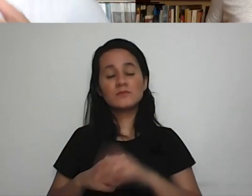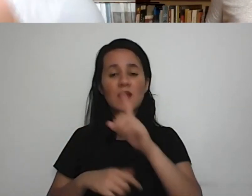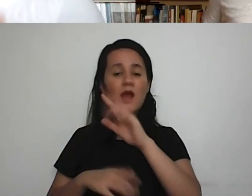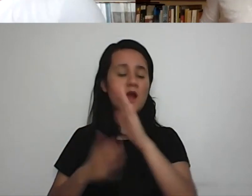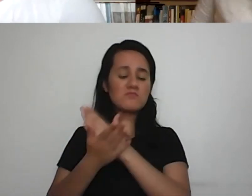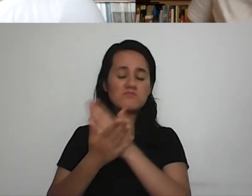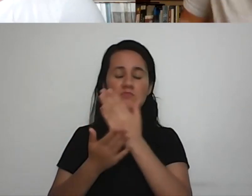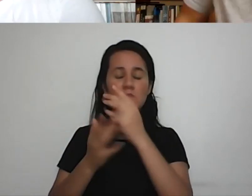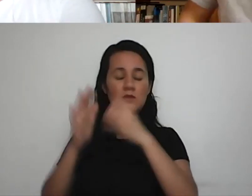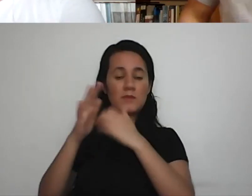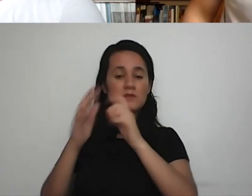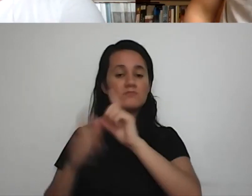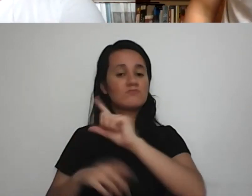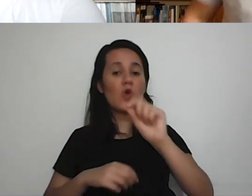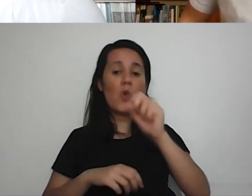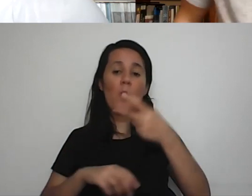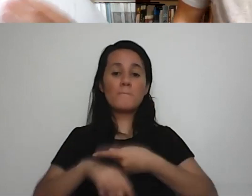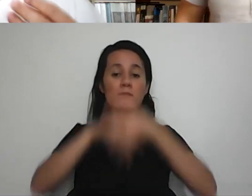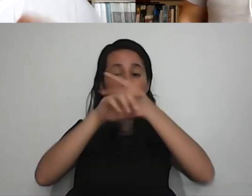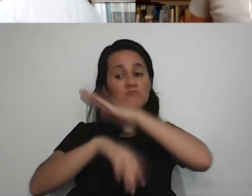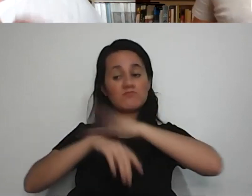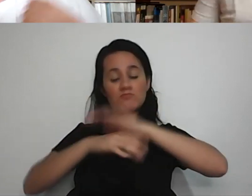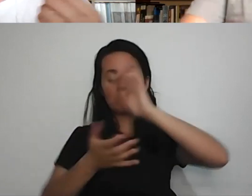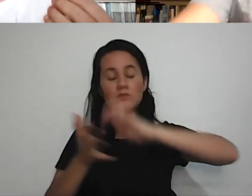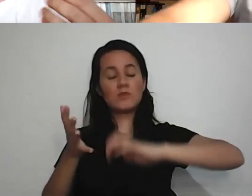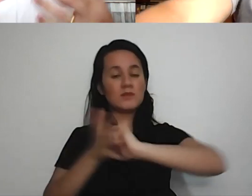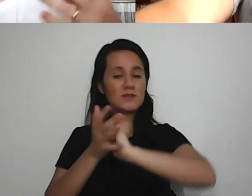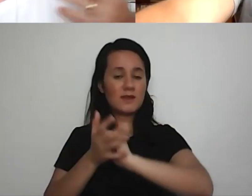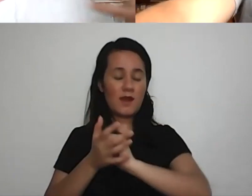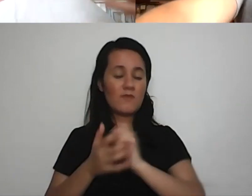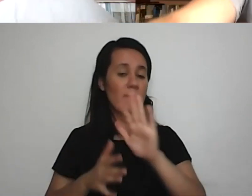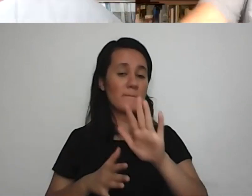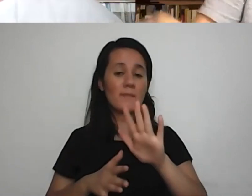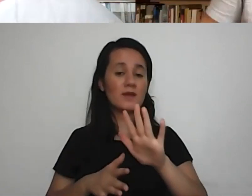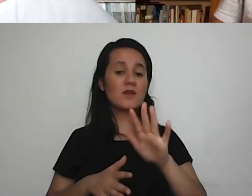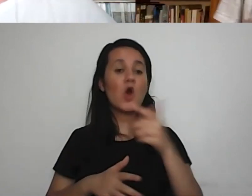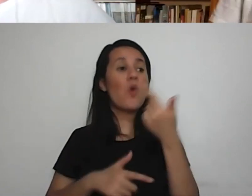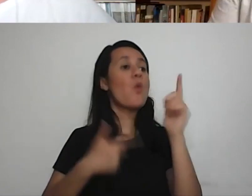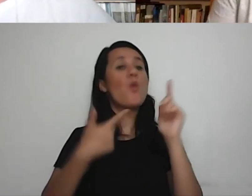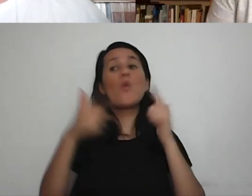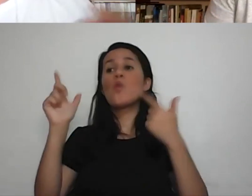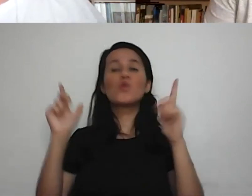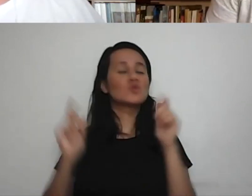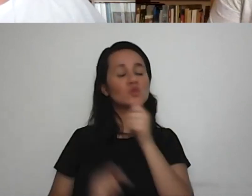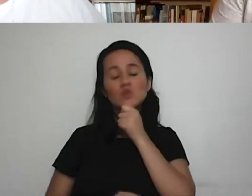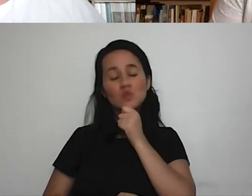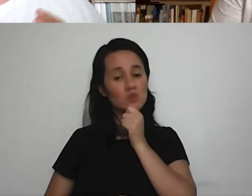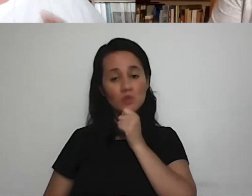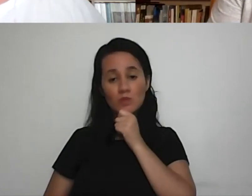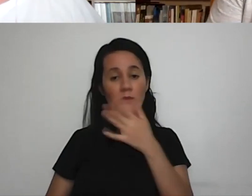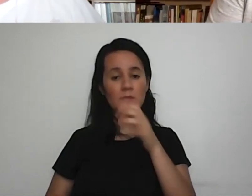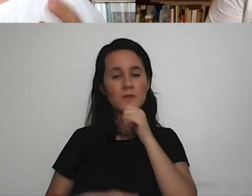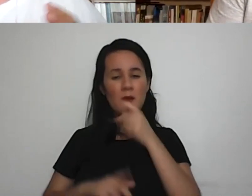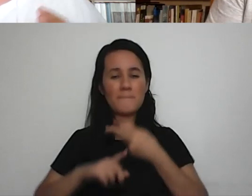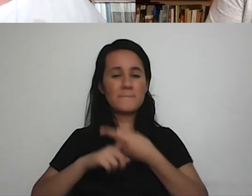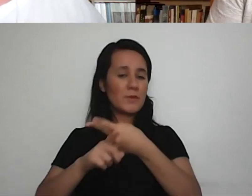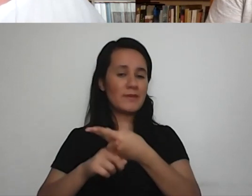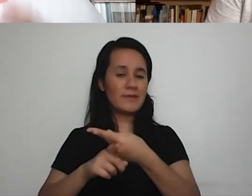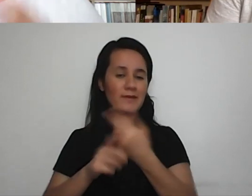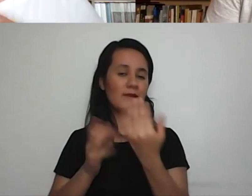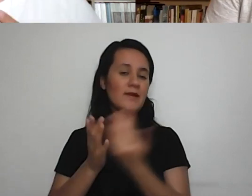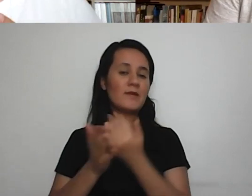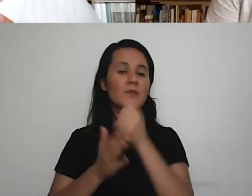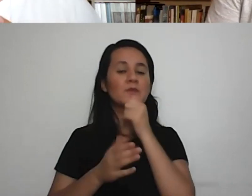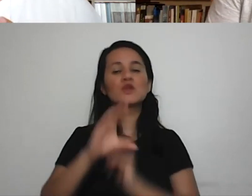ou a editora inscreve ele no prêmio. Mas, assim, ele não passou pelos outros canais. Se você for procurar, por exemplo, o livro do